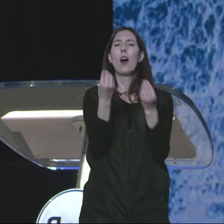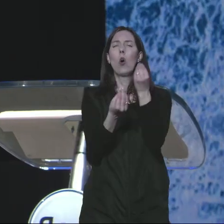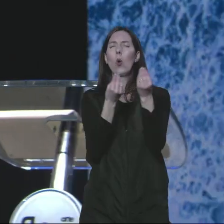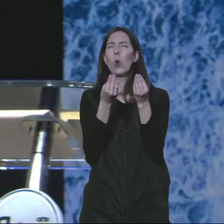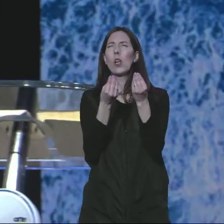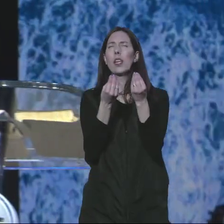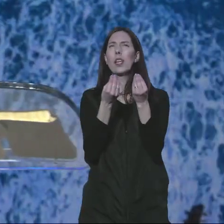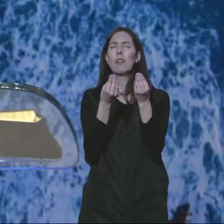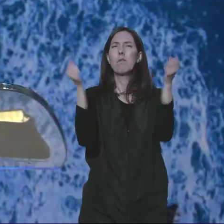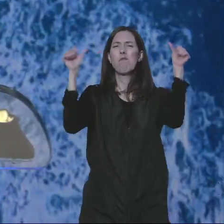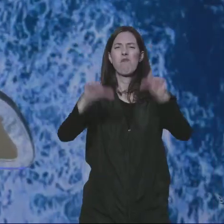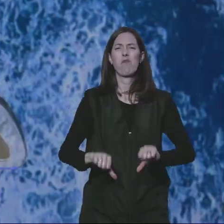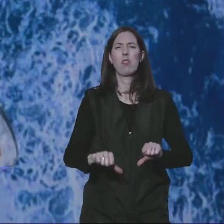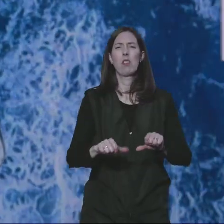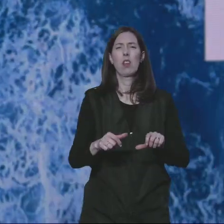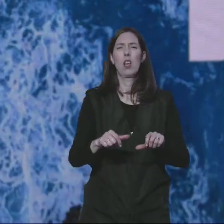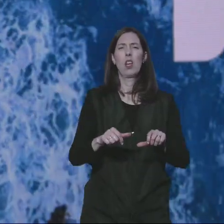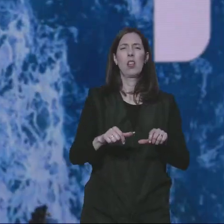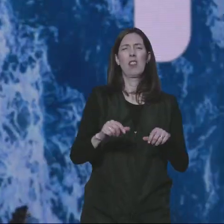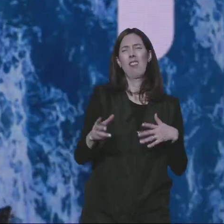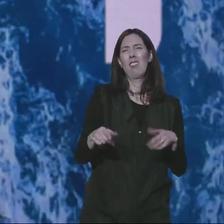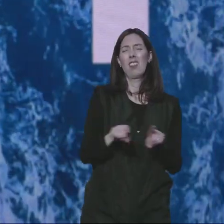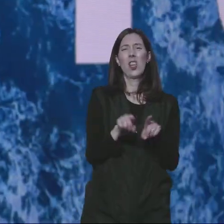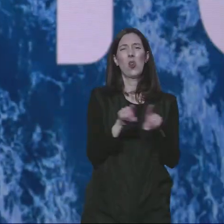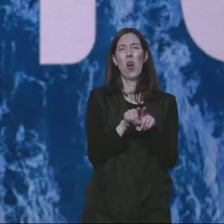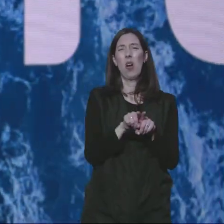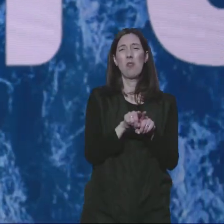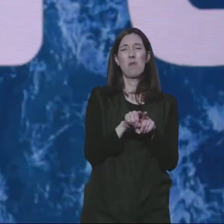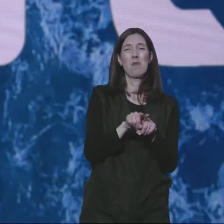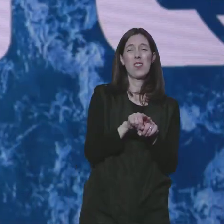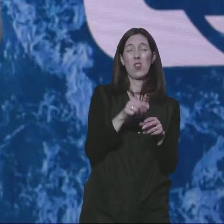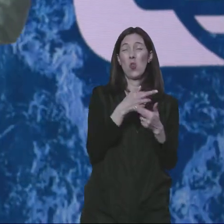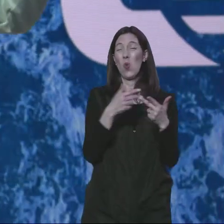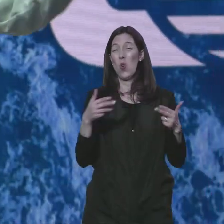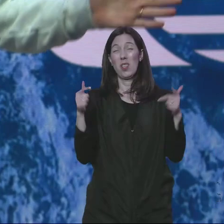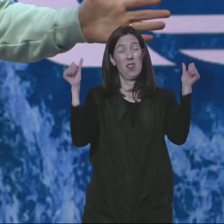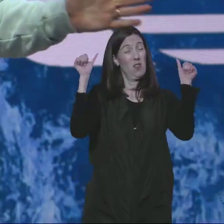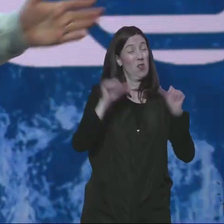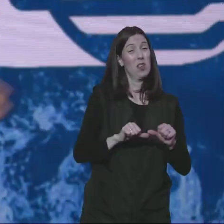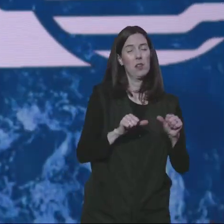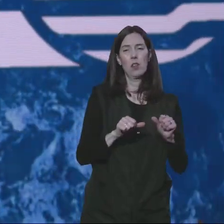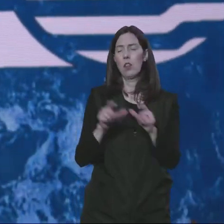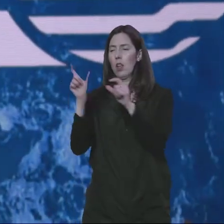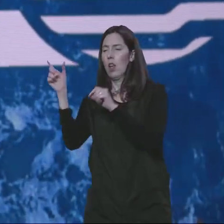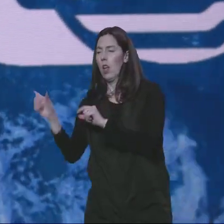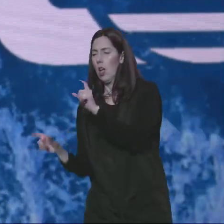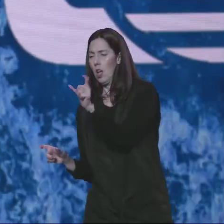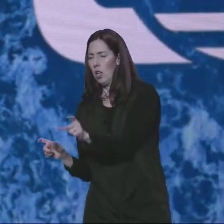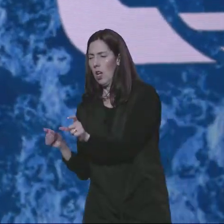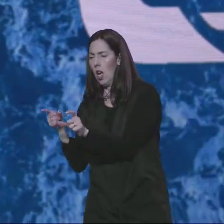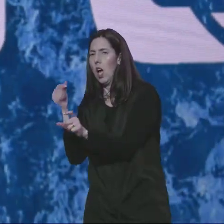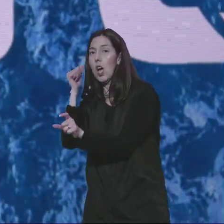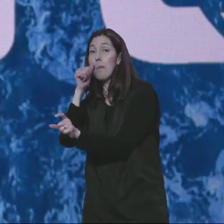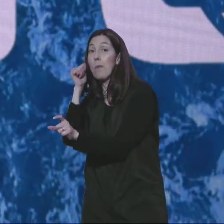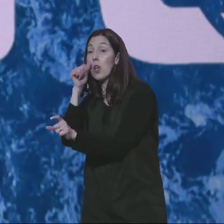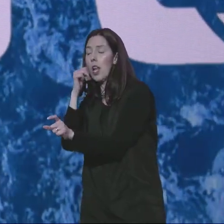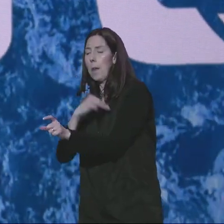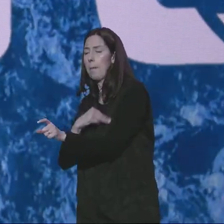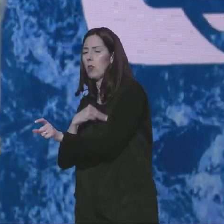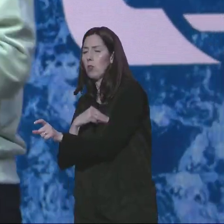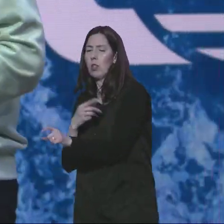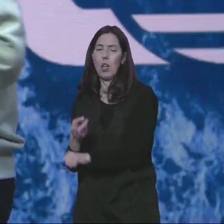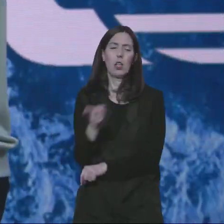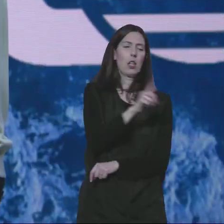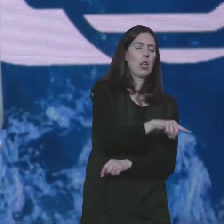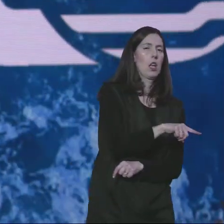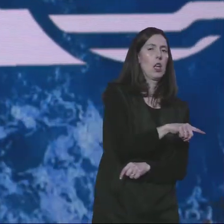tragédia e o que seria uma vida abençoada, a vida das missionárias ou a vida daquele casal.